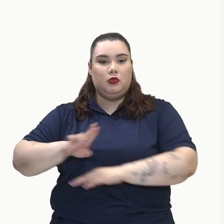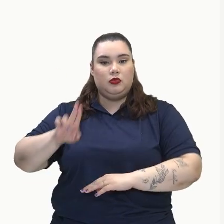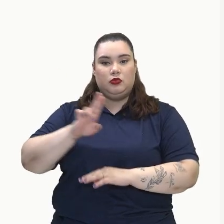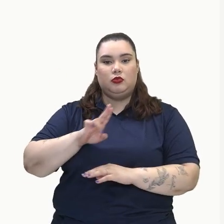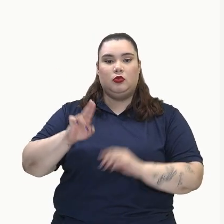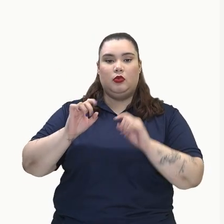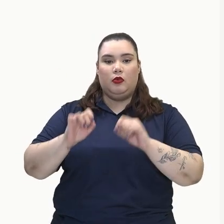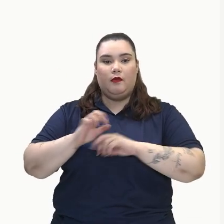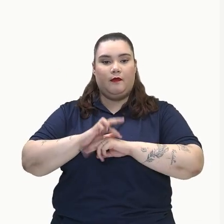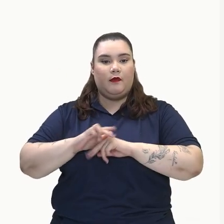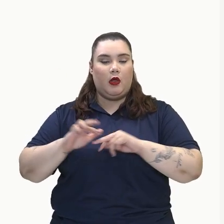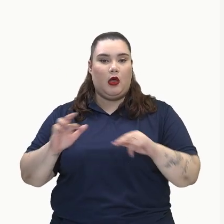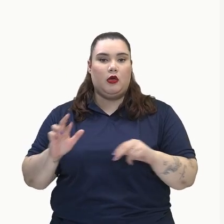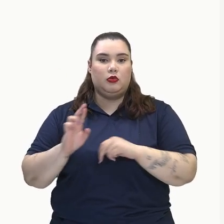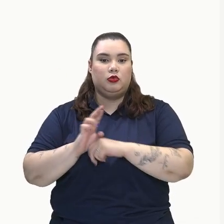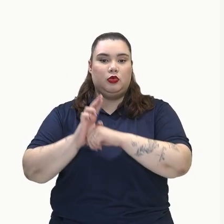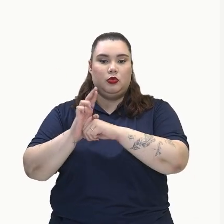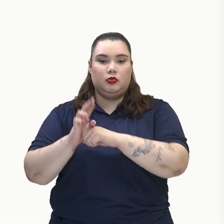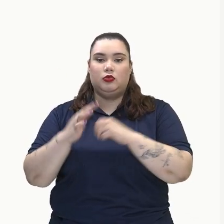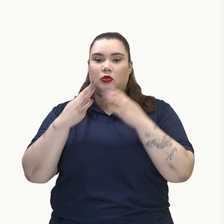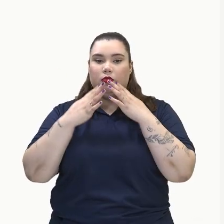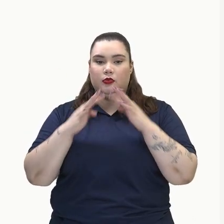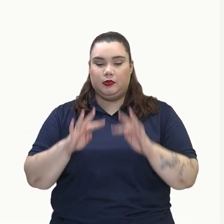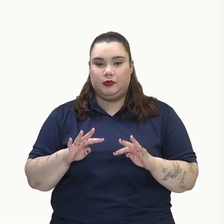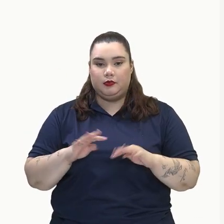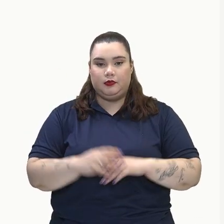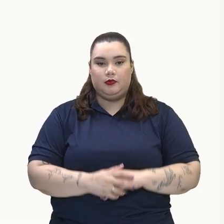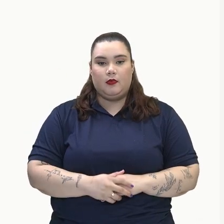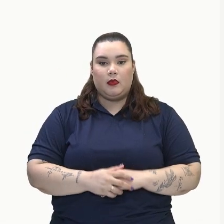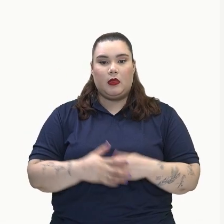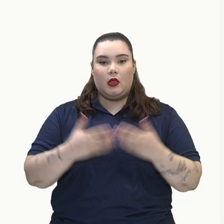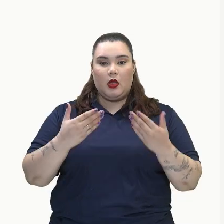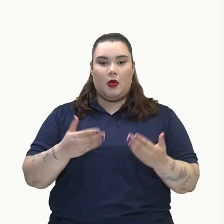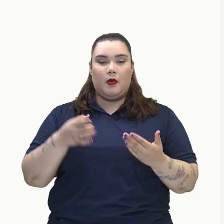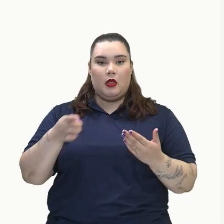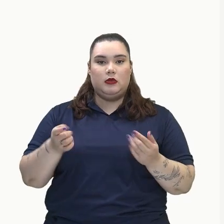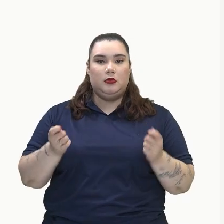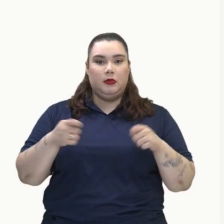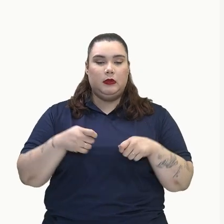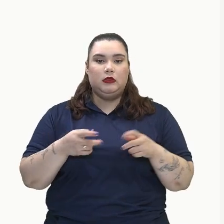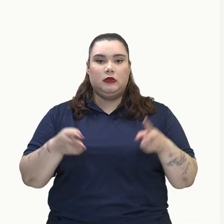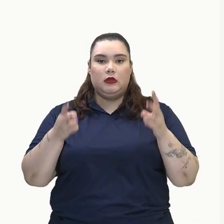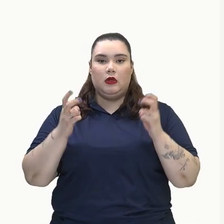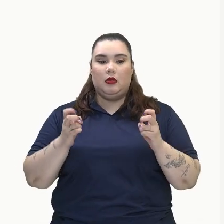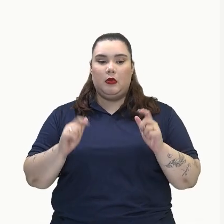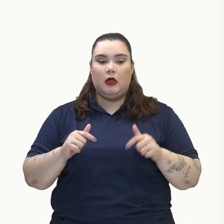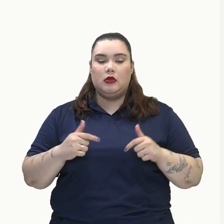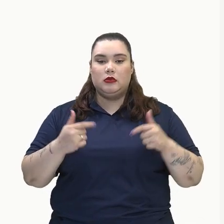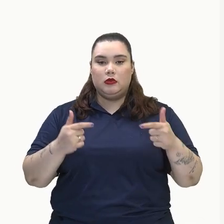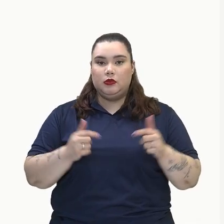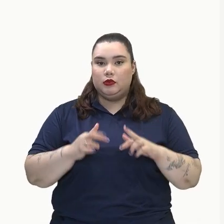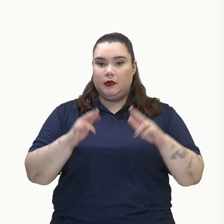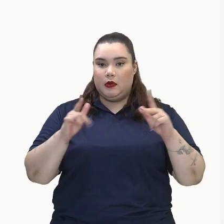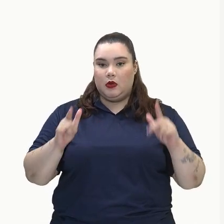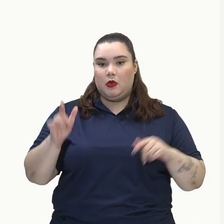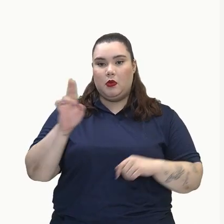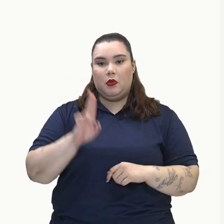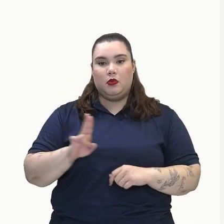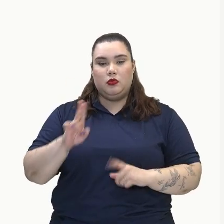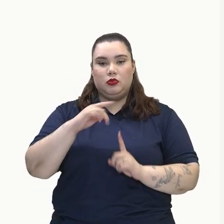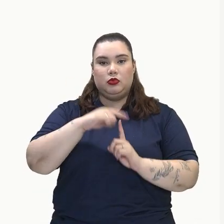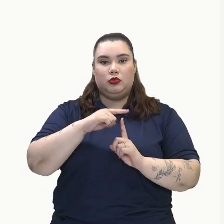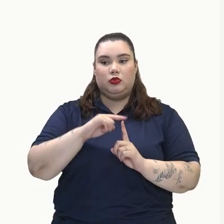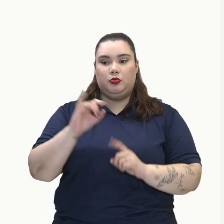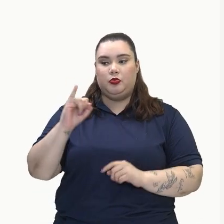uso indireto dos recursos. Esse vai ser o grande diferencial para as de uso sustentável. O uso é